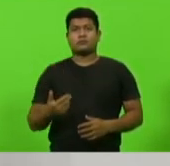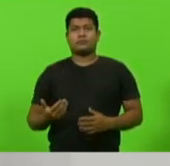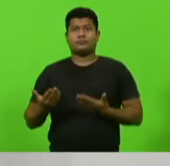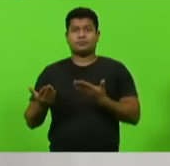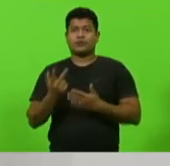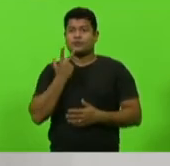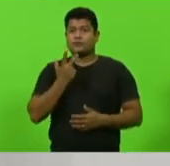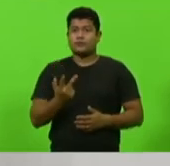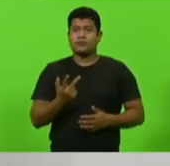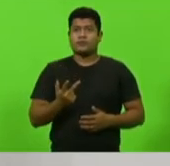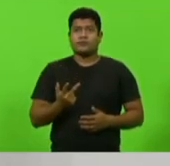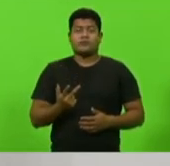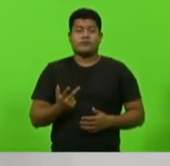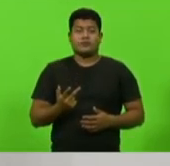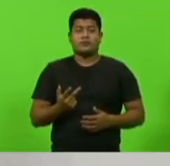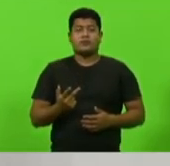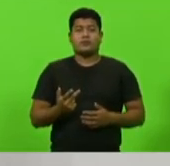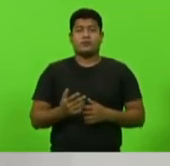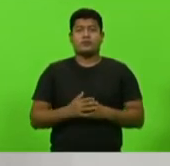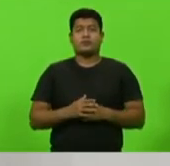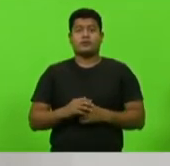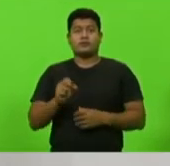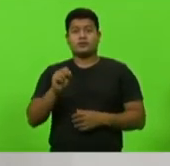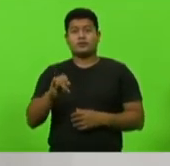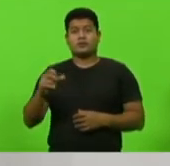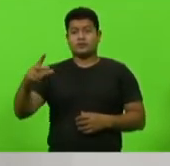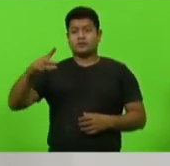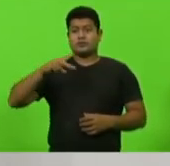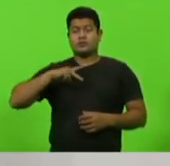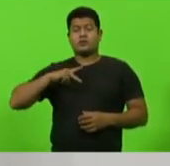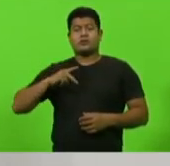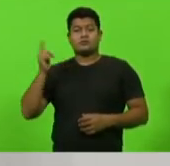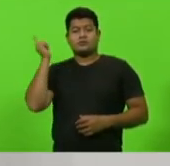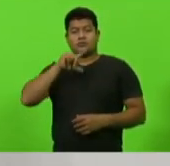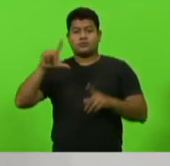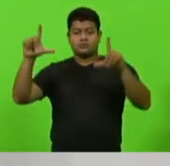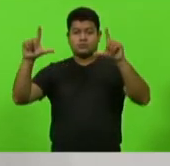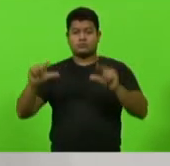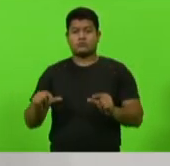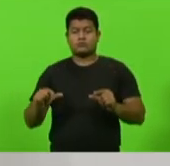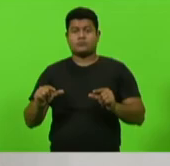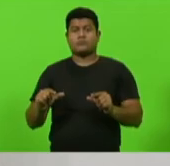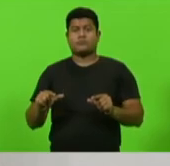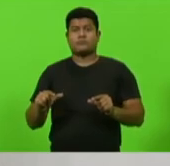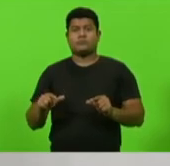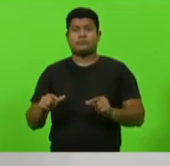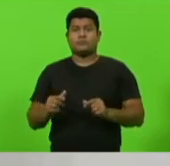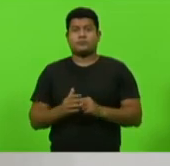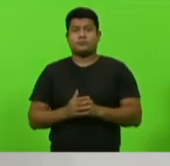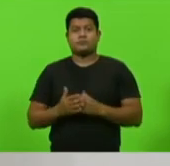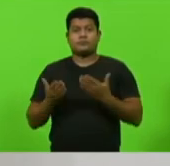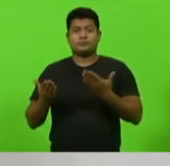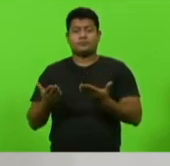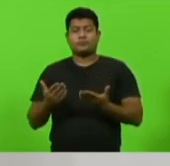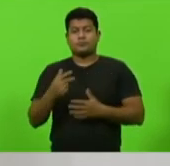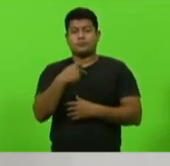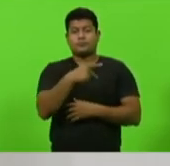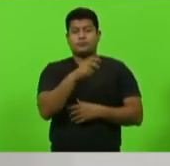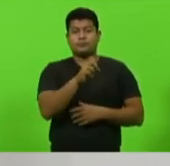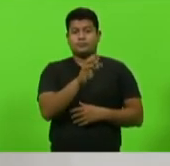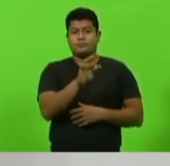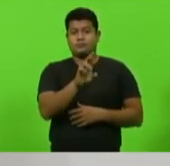que se privatizar, iria baixar o preço. Enquanto a Petrobras aumentou a gasolina